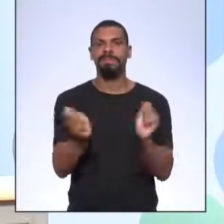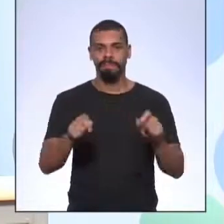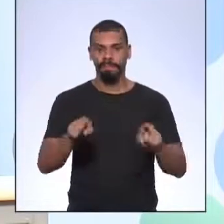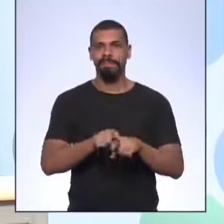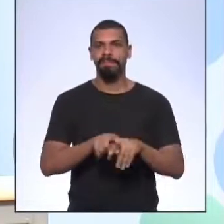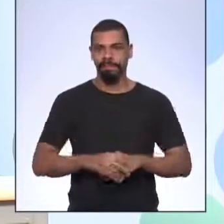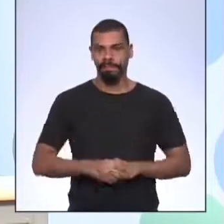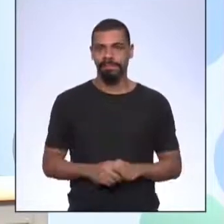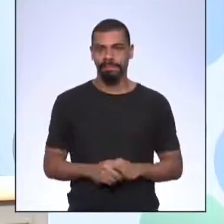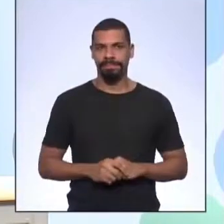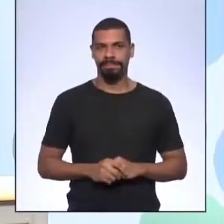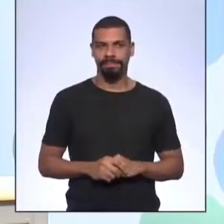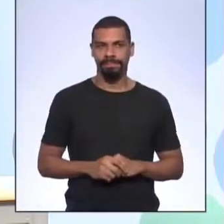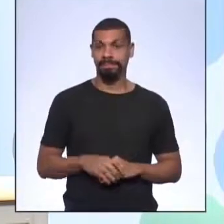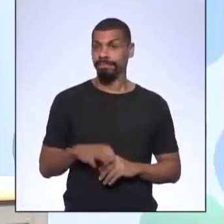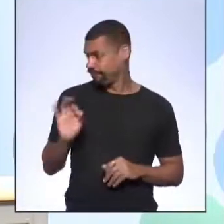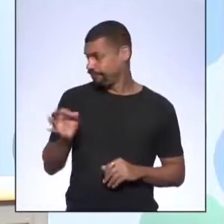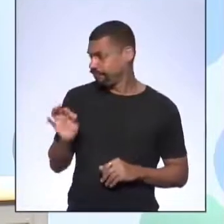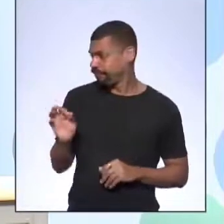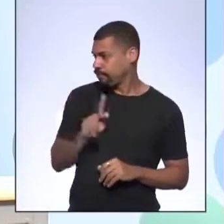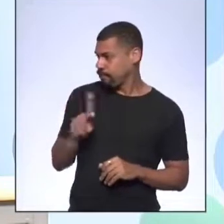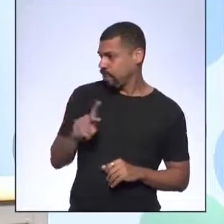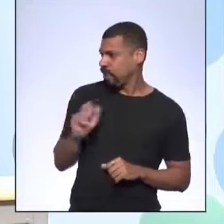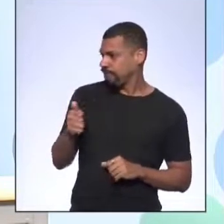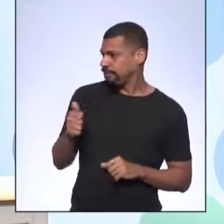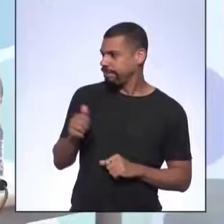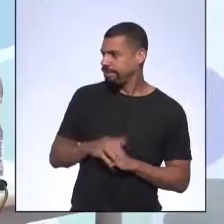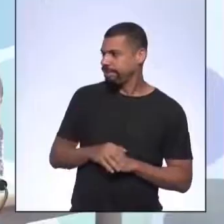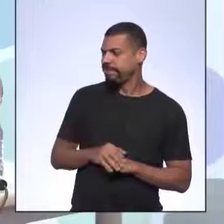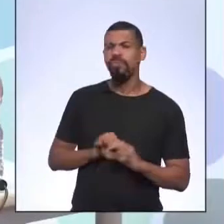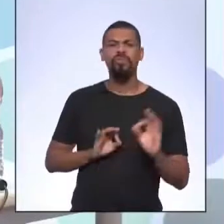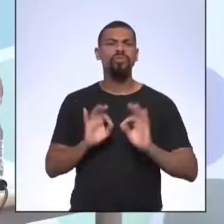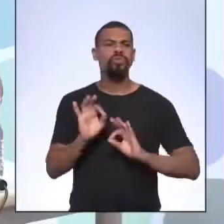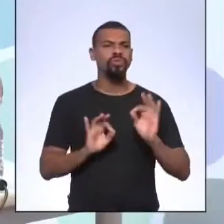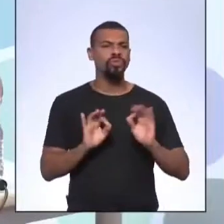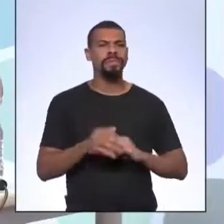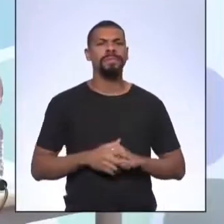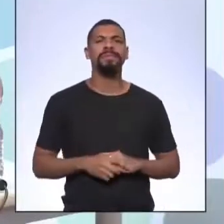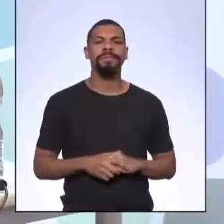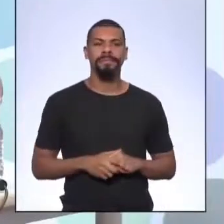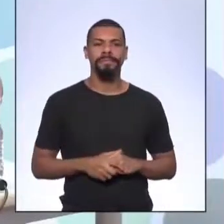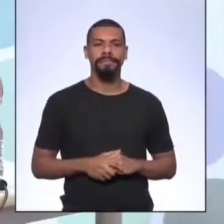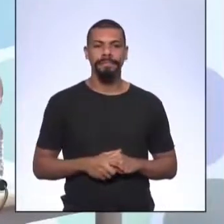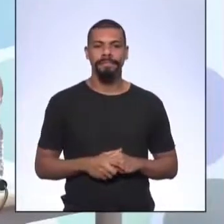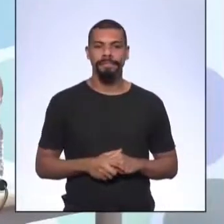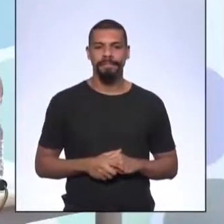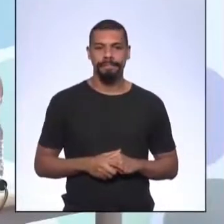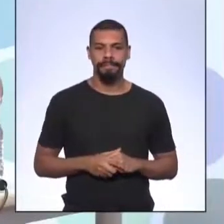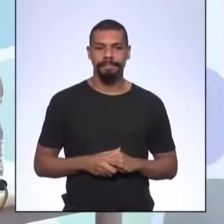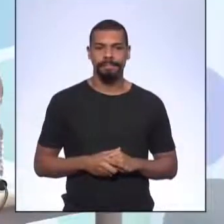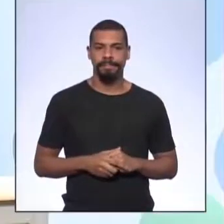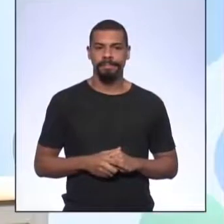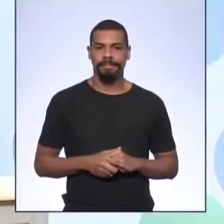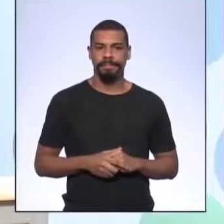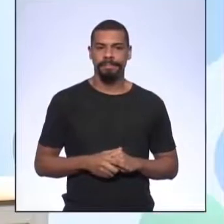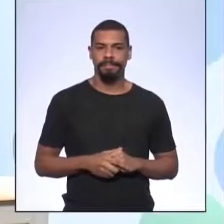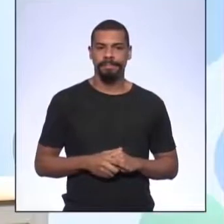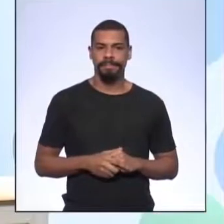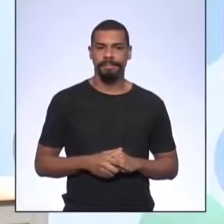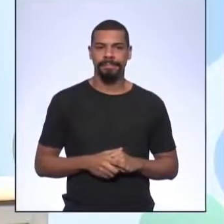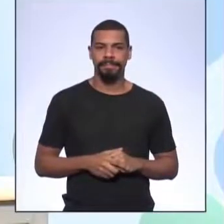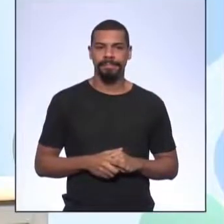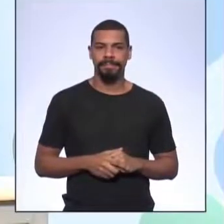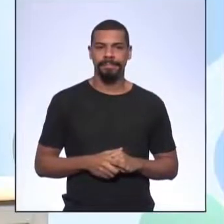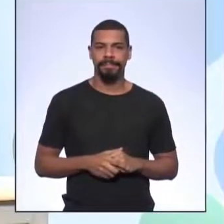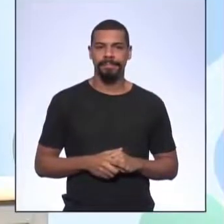né pra vocês a Fernanda tá que tudo corra na mais perfeita ordem e harmonia tá olha